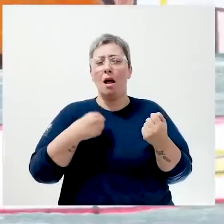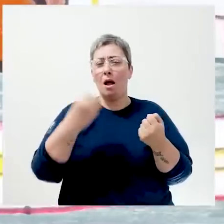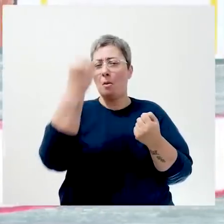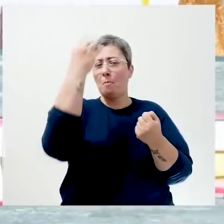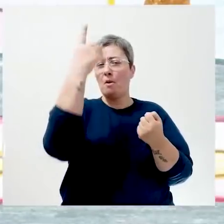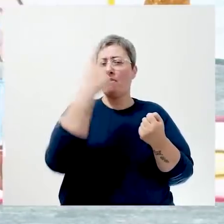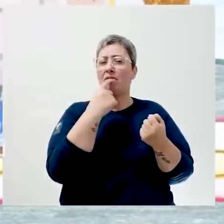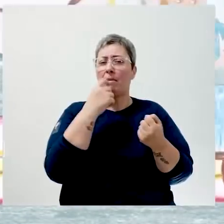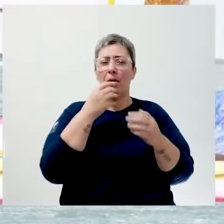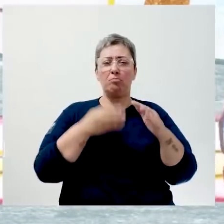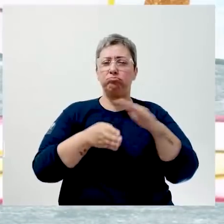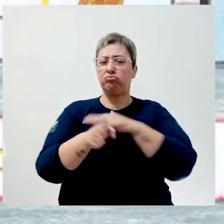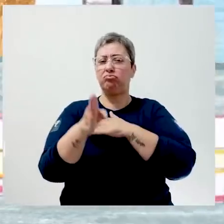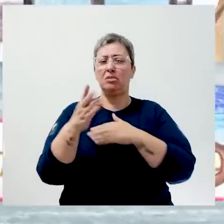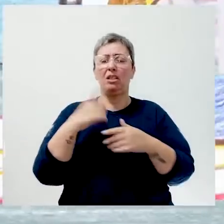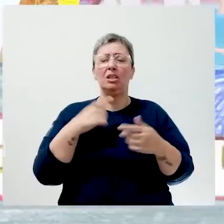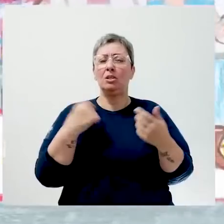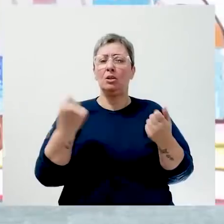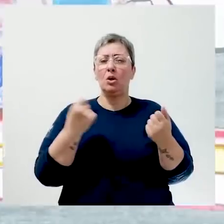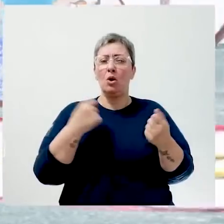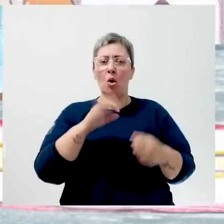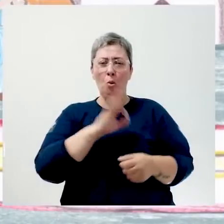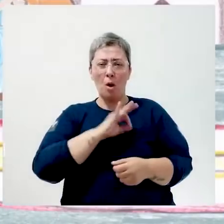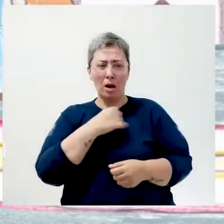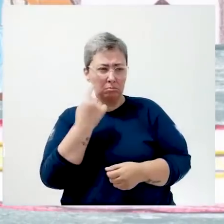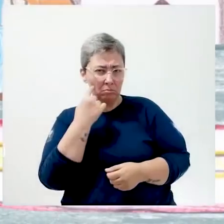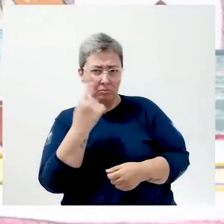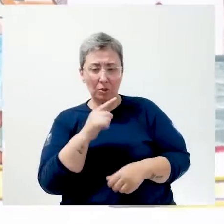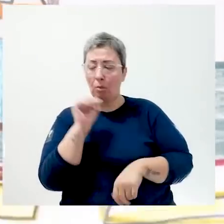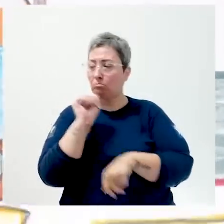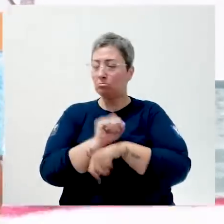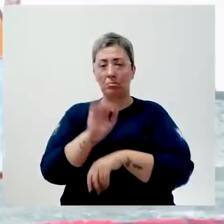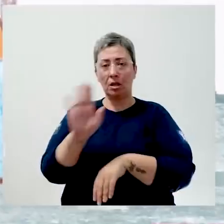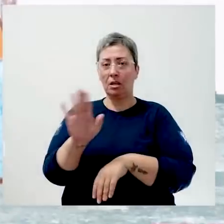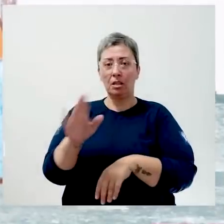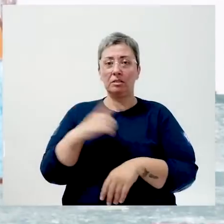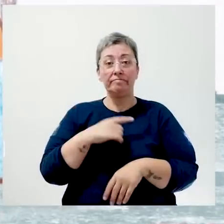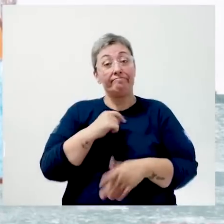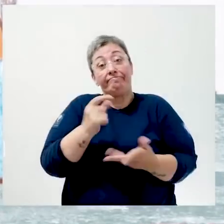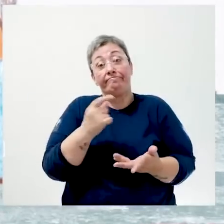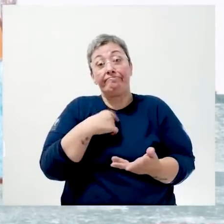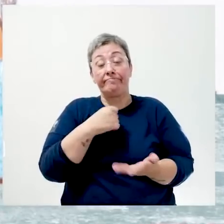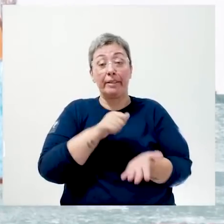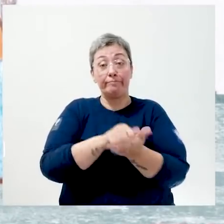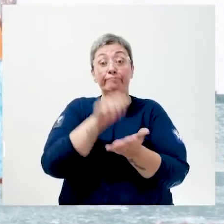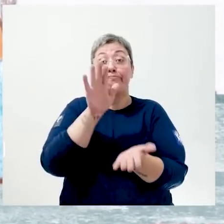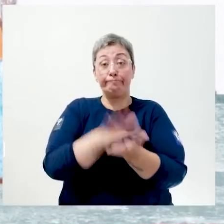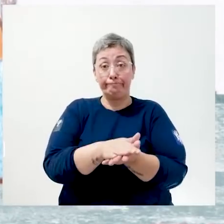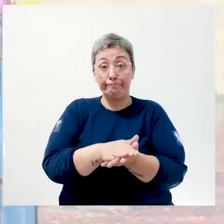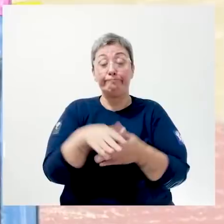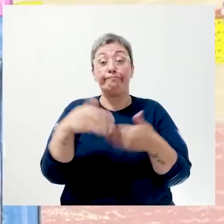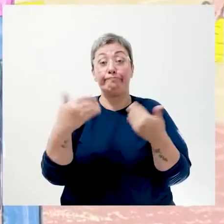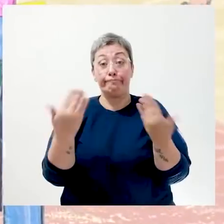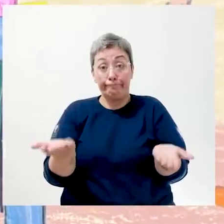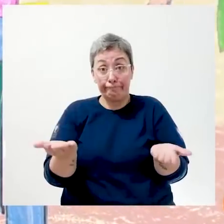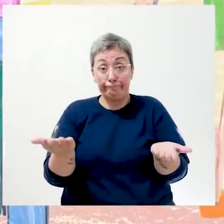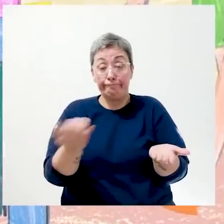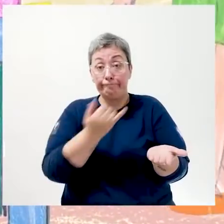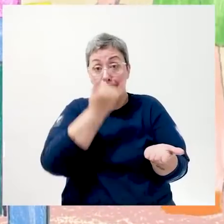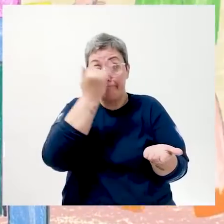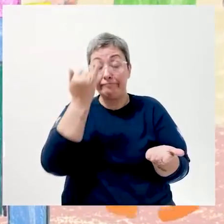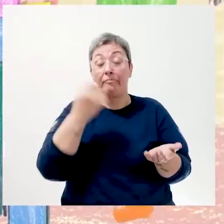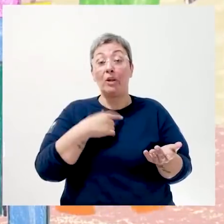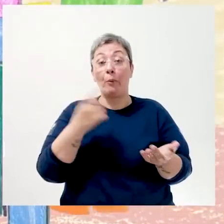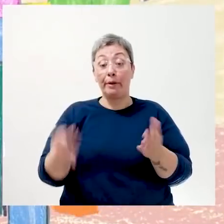semáforo com o sinal vermelho. O guarda que estava perto viu tudo e parou João. Não deu outra, ele foi multado. Quando